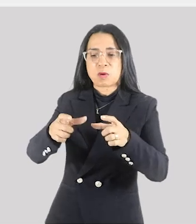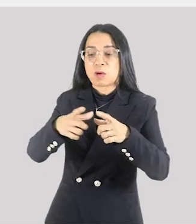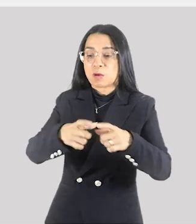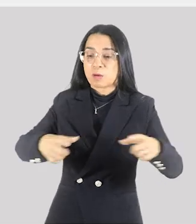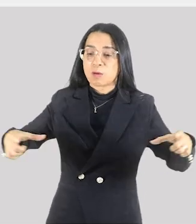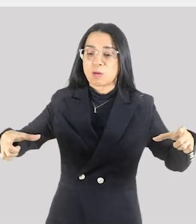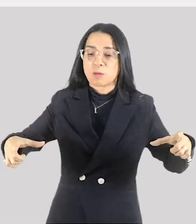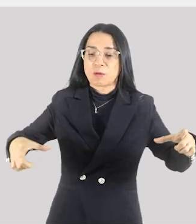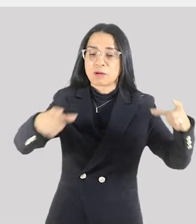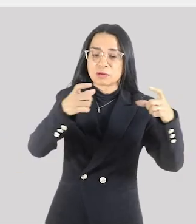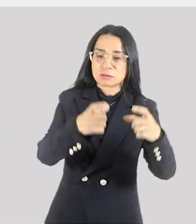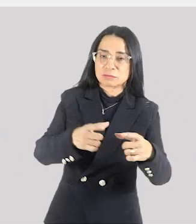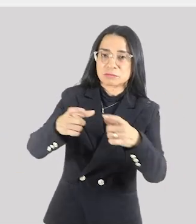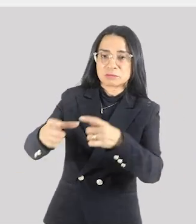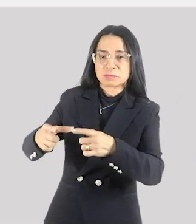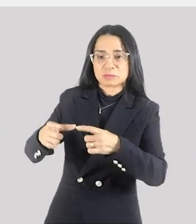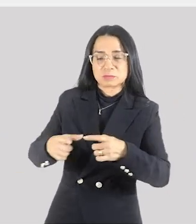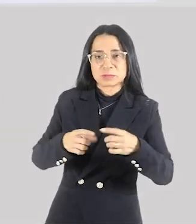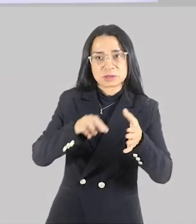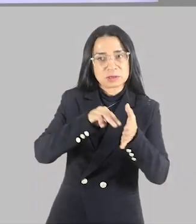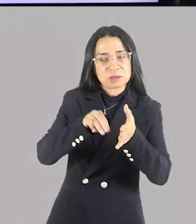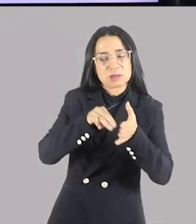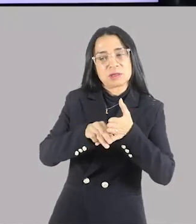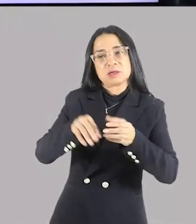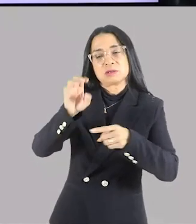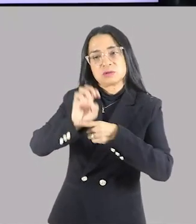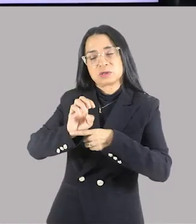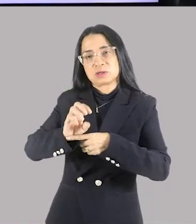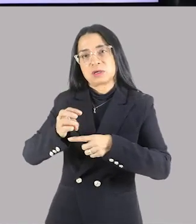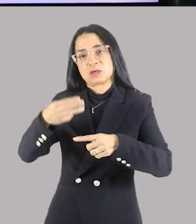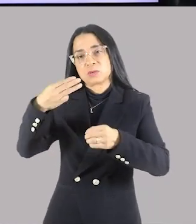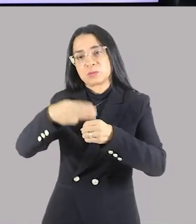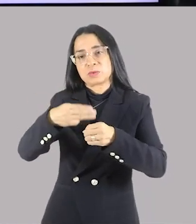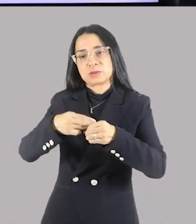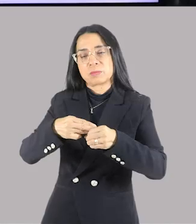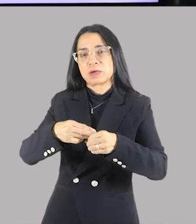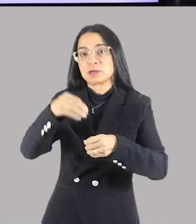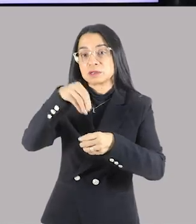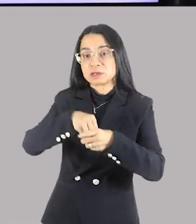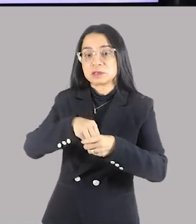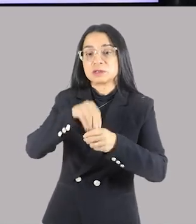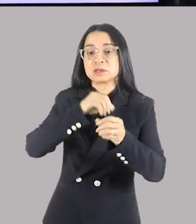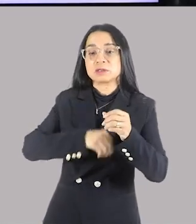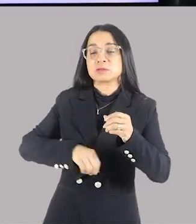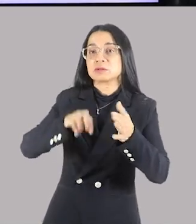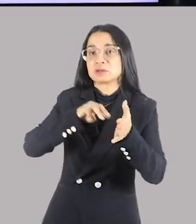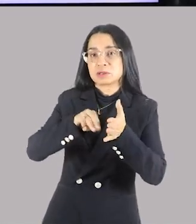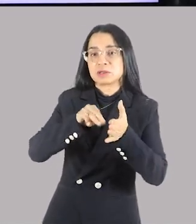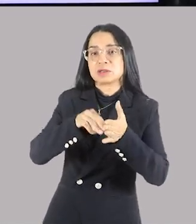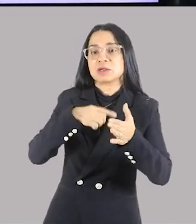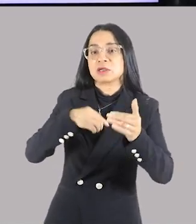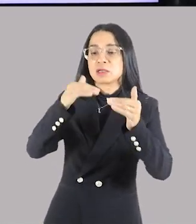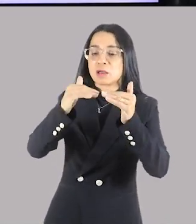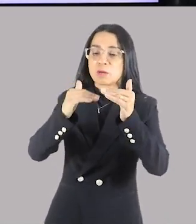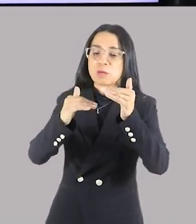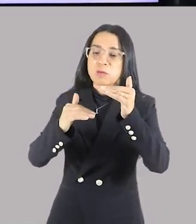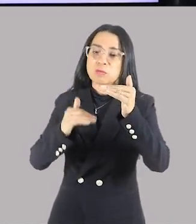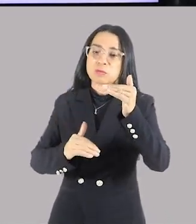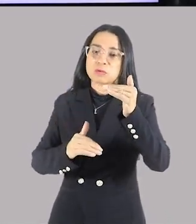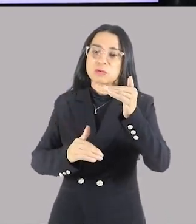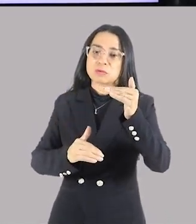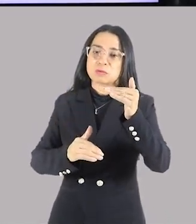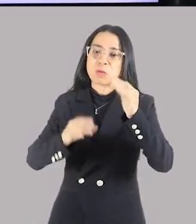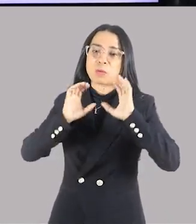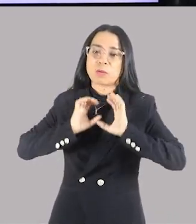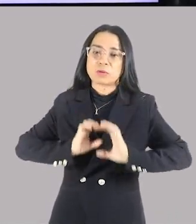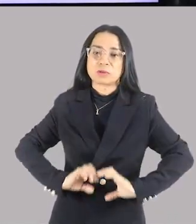as secretarias de Estado, as secretarias municipais. Dentro dessas secretarias, há subdivisões internas, certo? Com várias